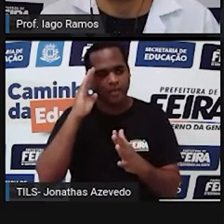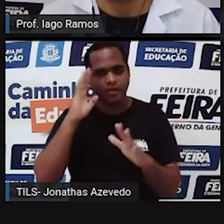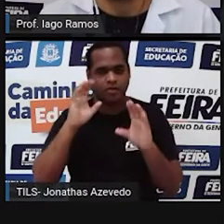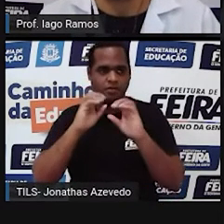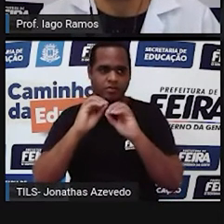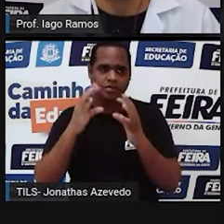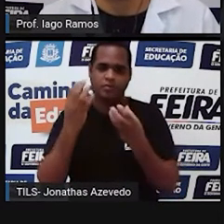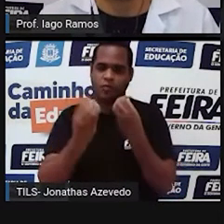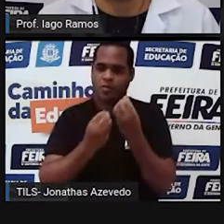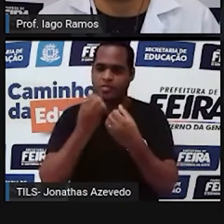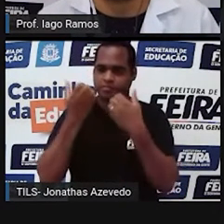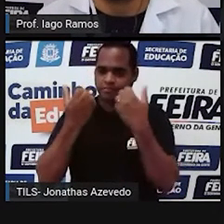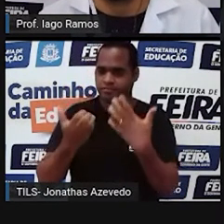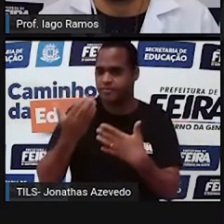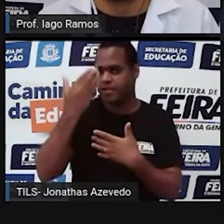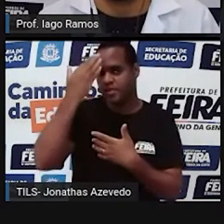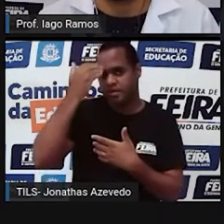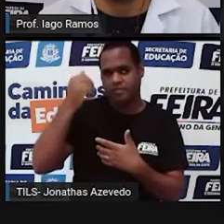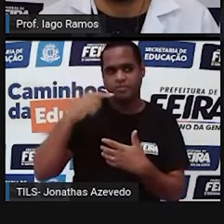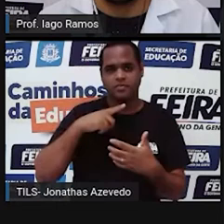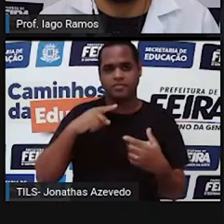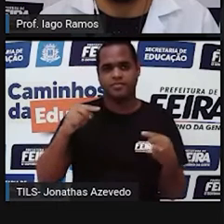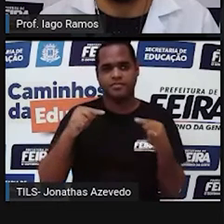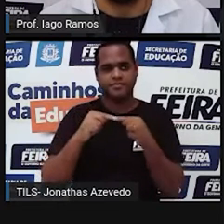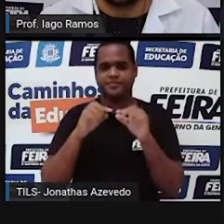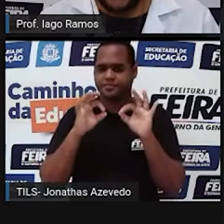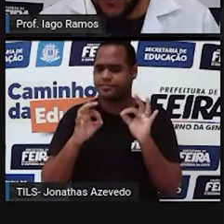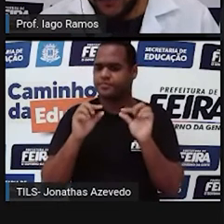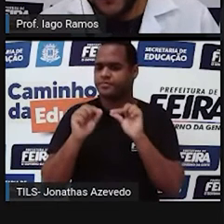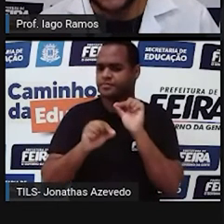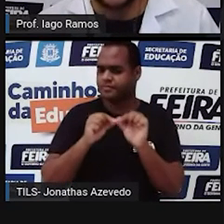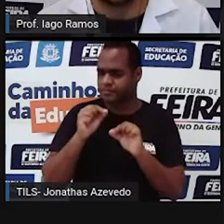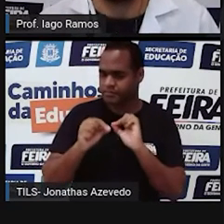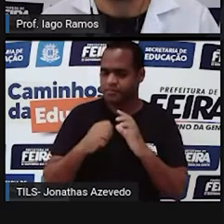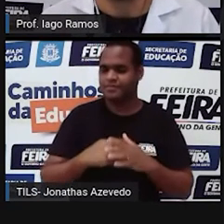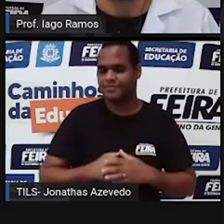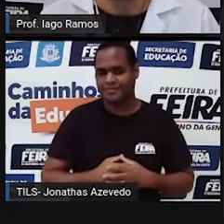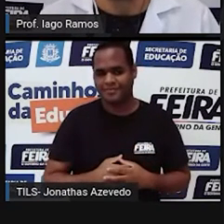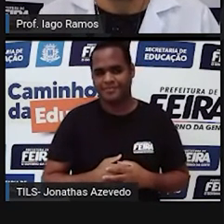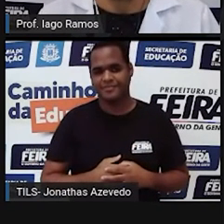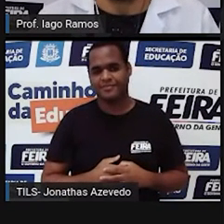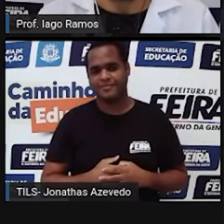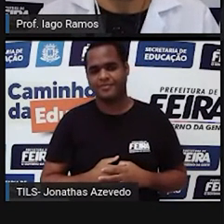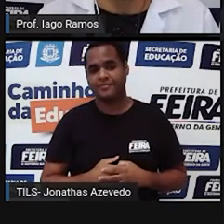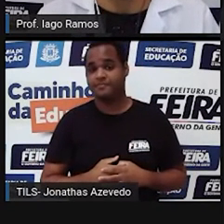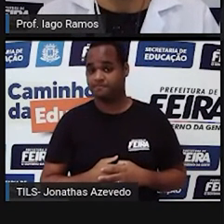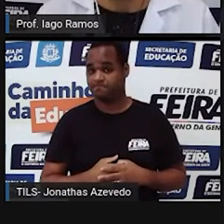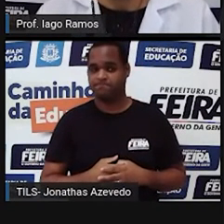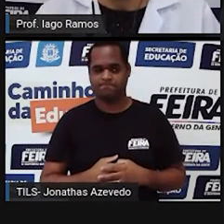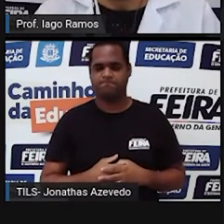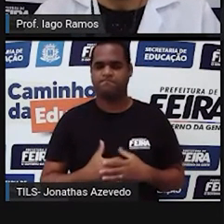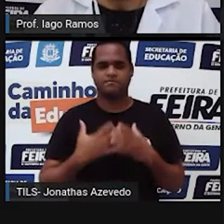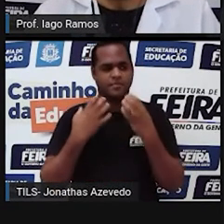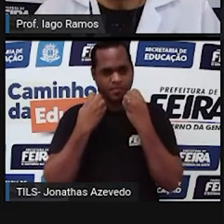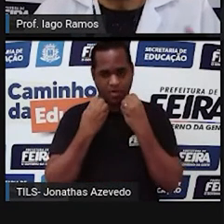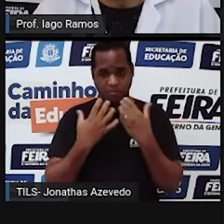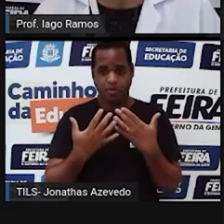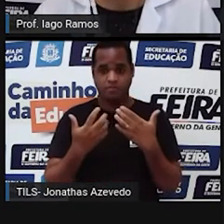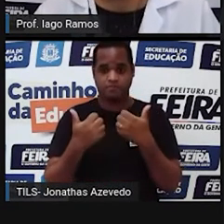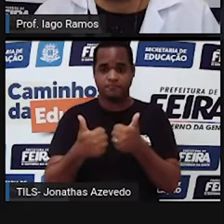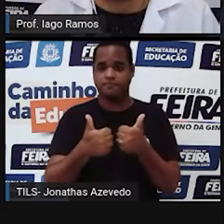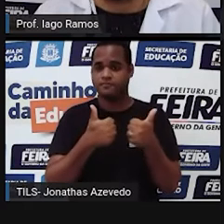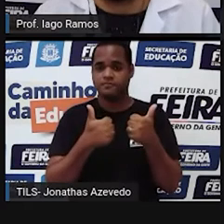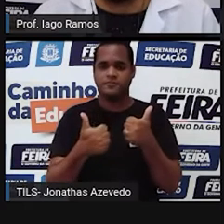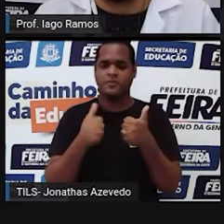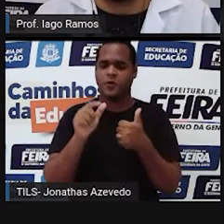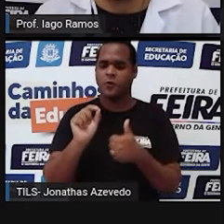e saber do que se trata aquela situação, tá bom? Bom, o que